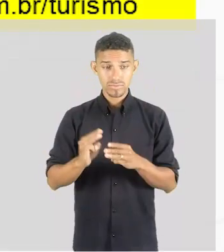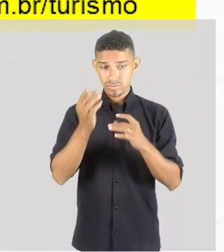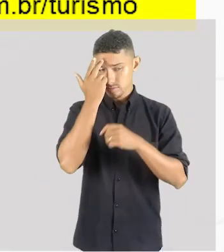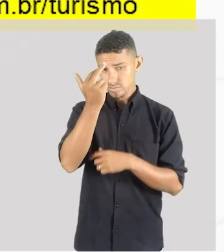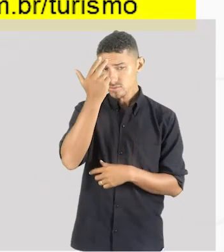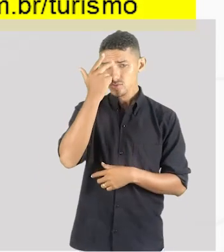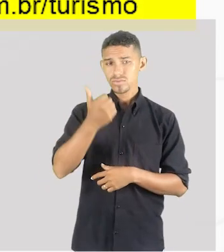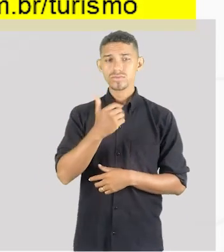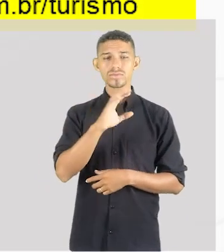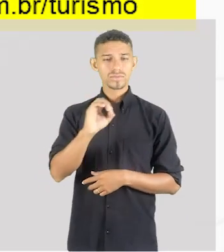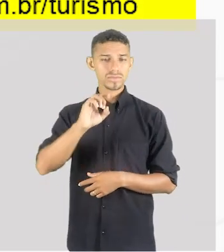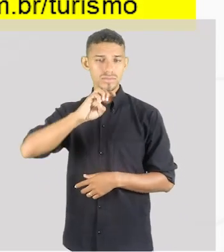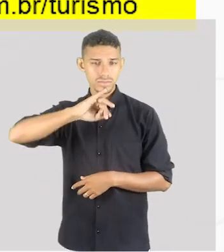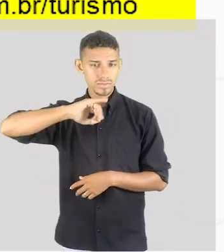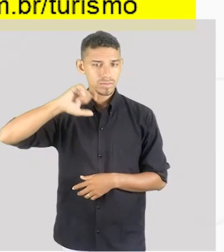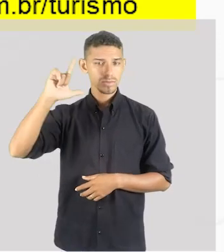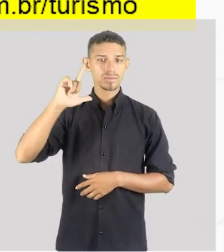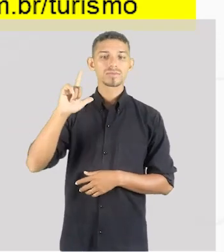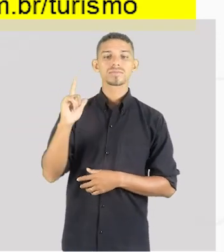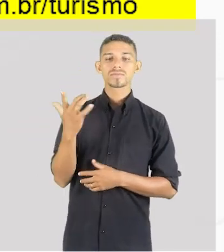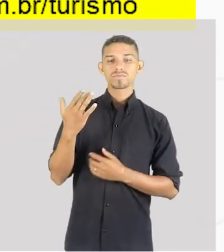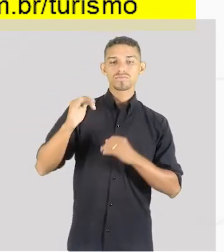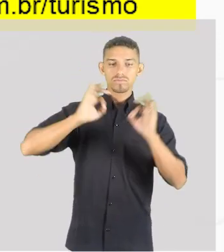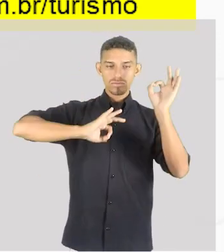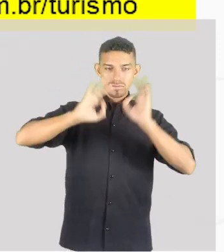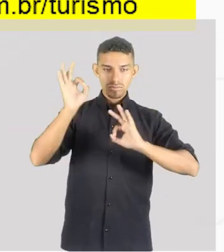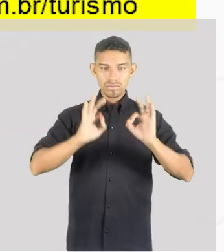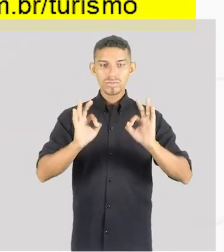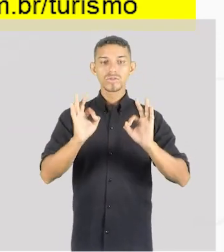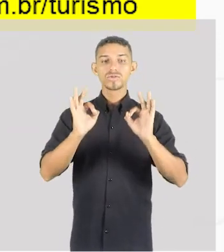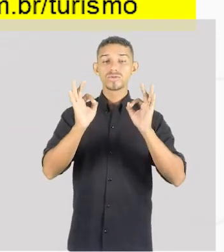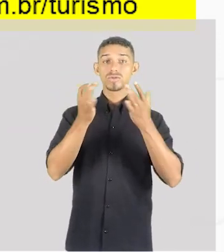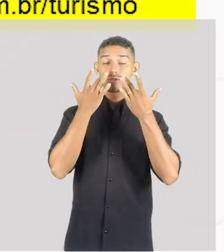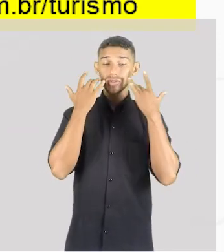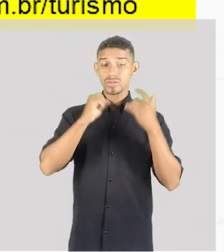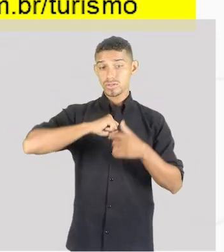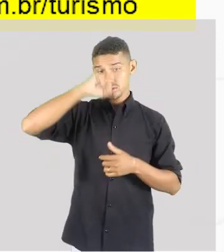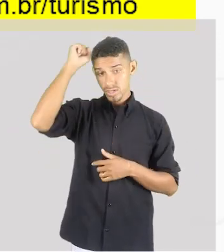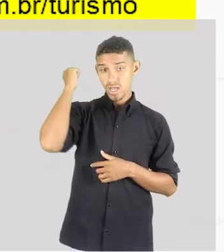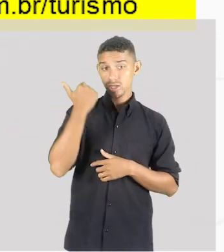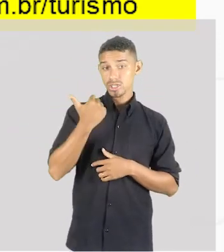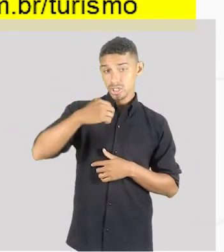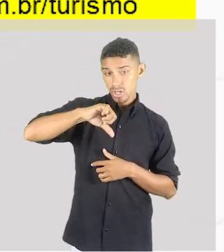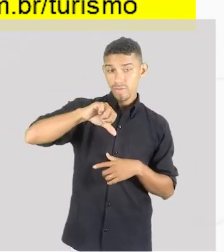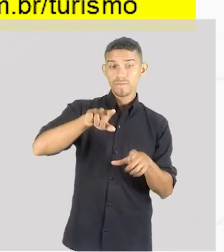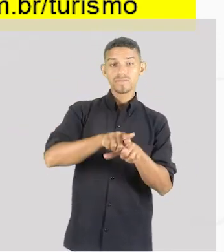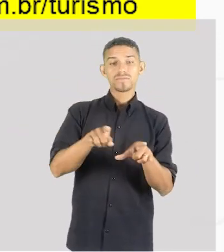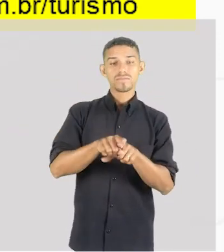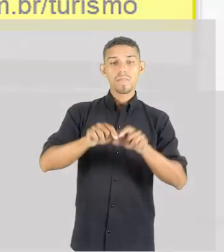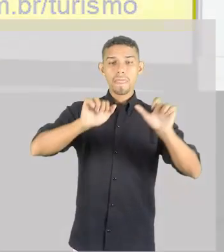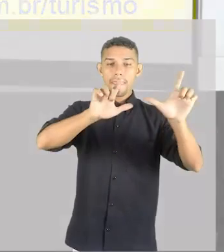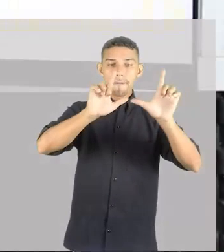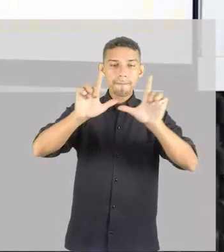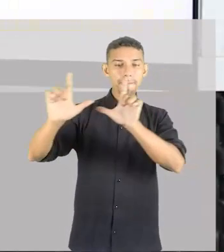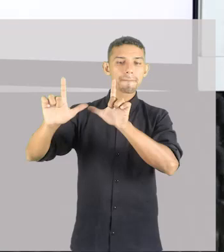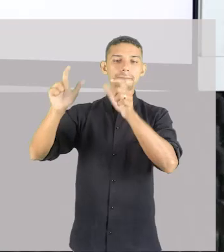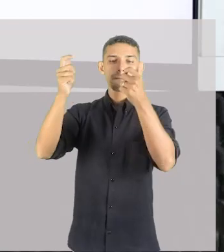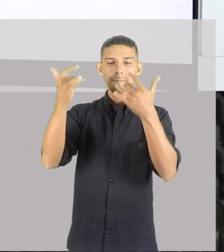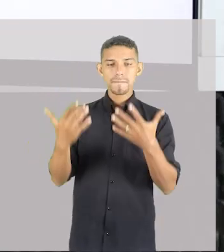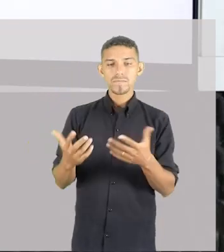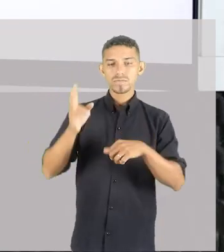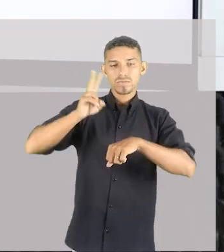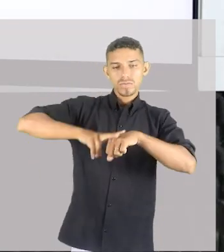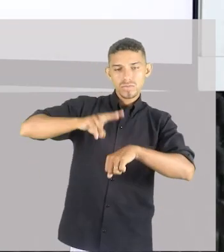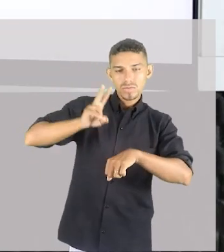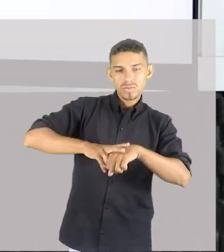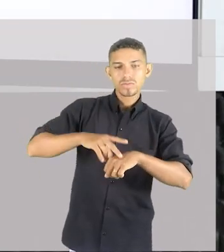Maranhão, 10.000 peças, mobília do século XIX, azulejaria, porcelana, coleção numismática,